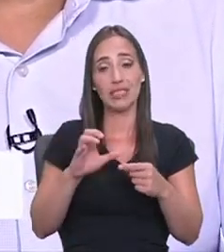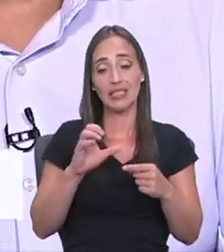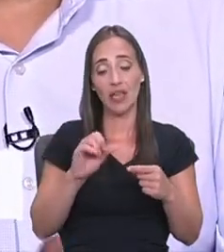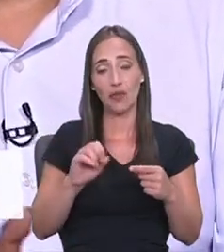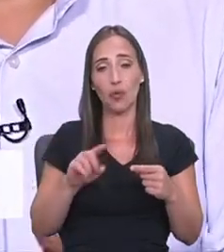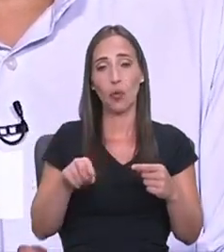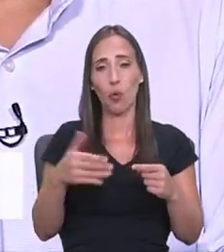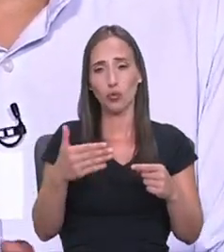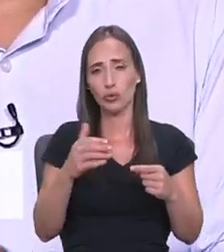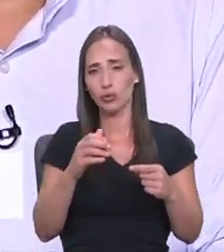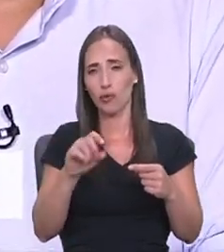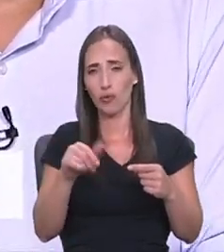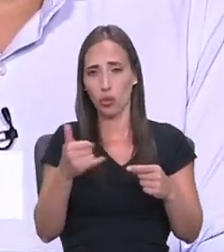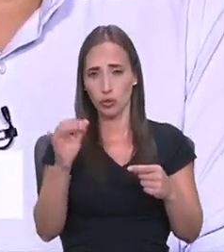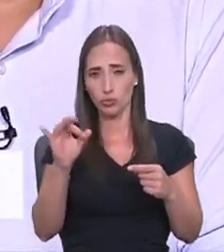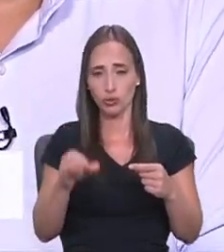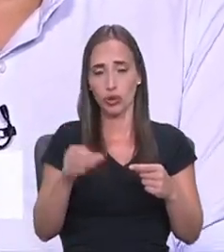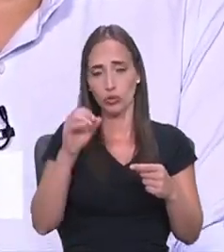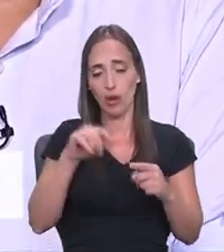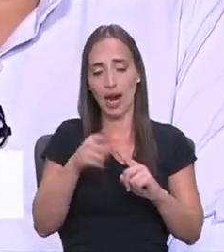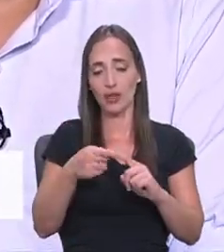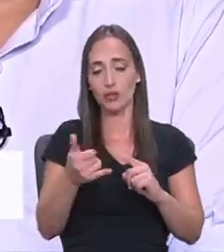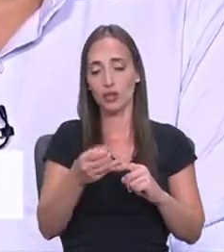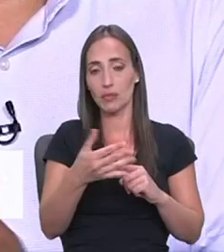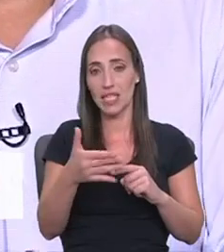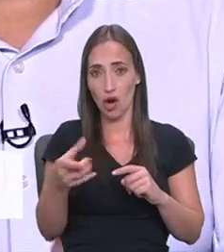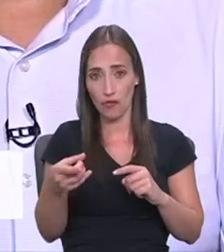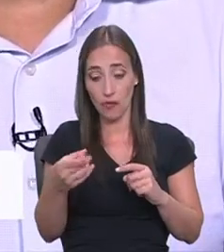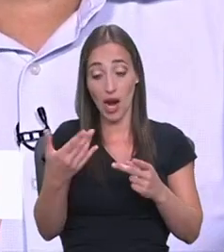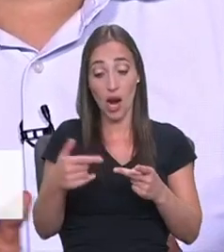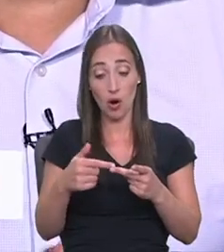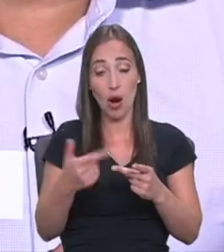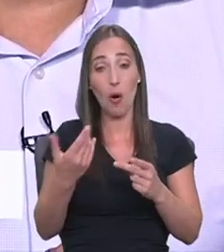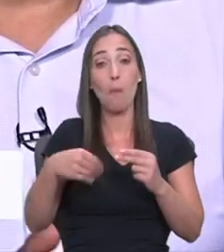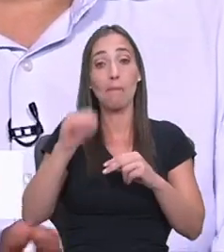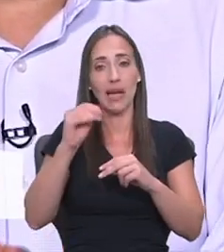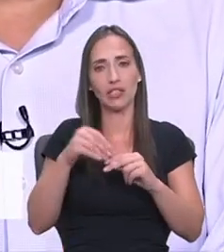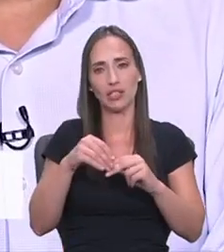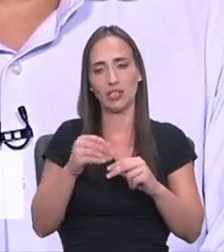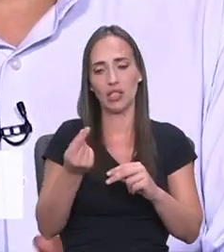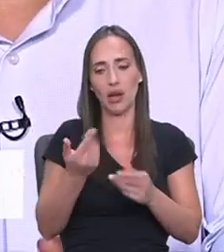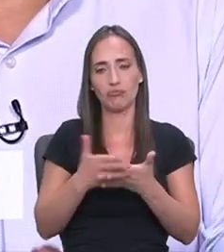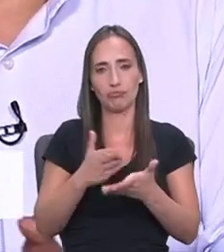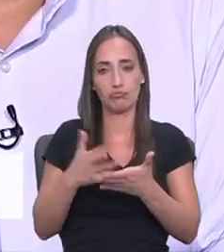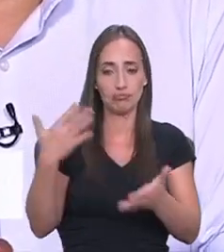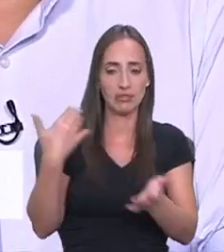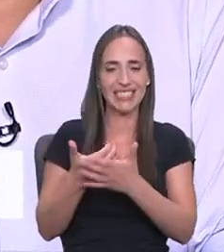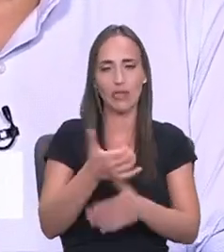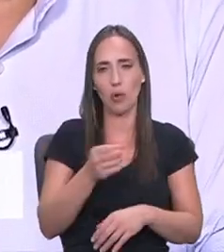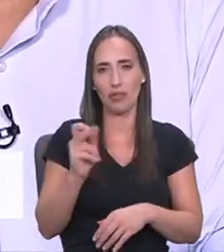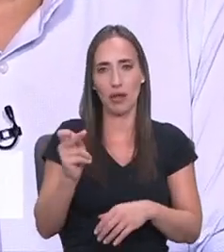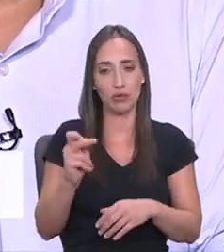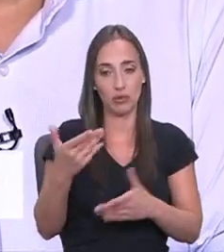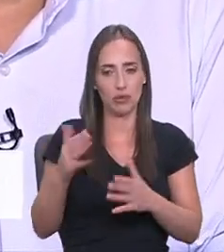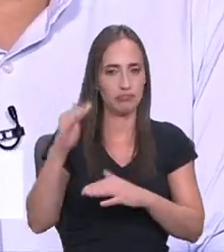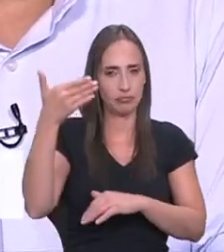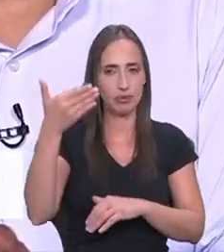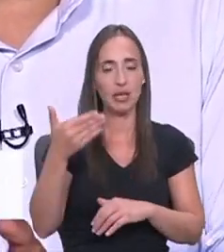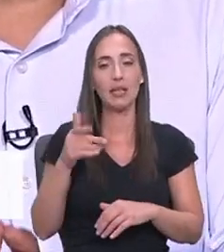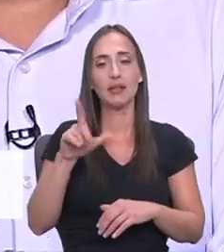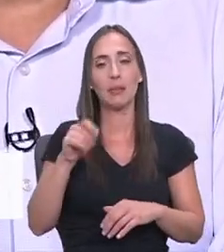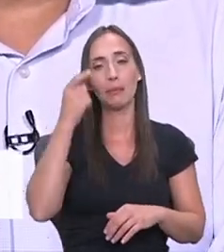2019 e é o maior superávit do orçamento de estado em 50 anos eh para Além disso também temos previstos para